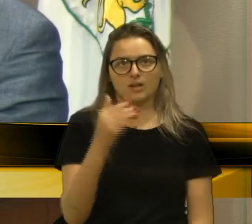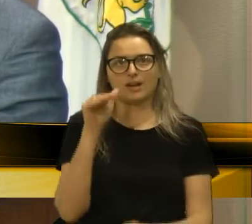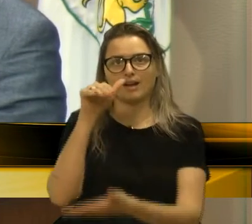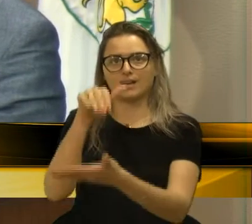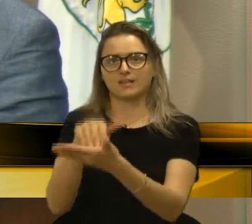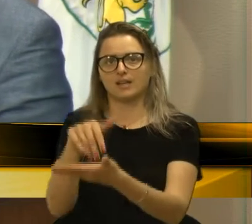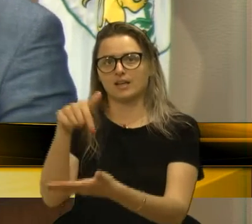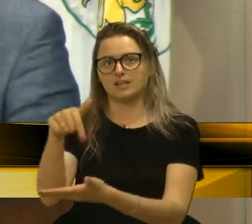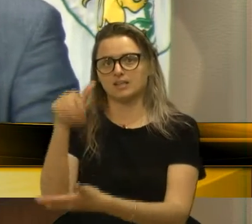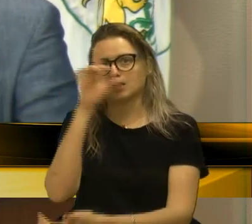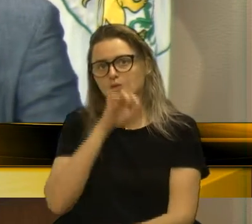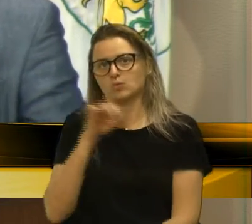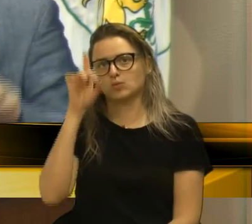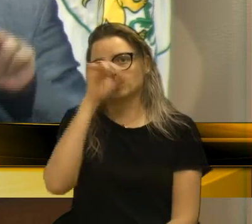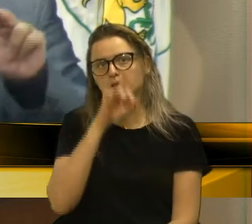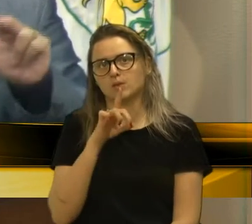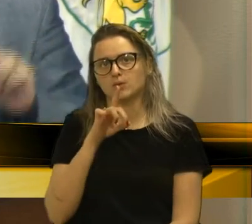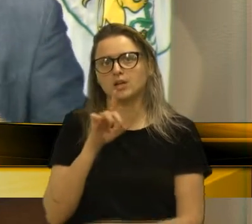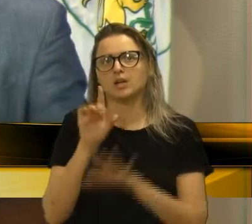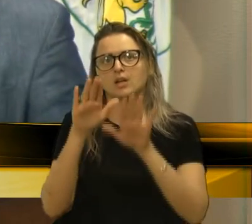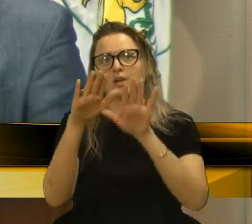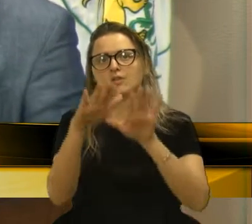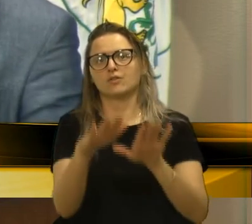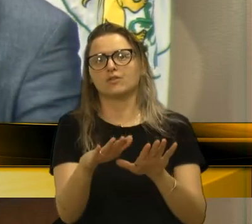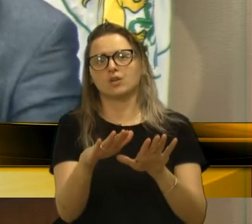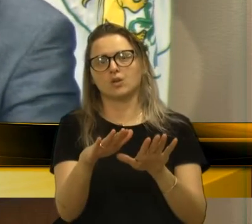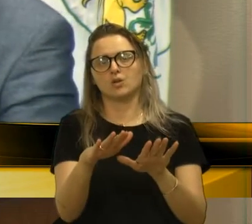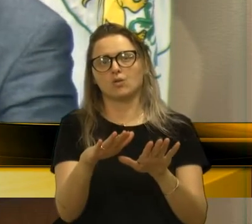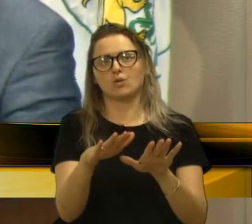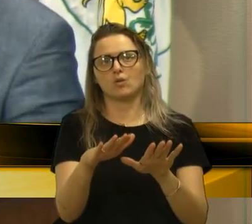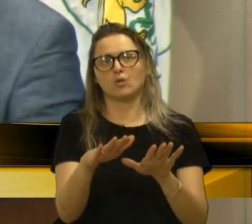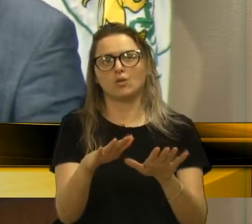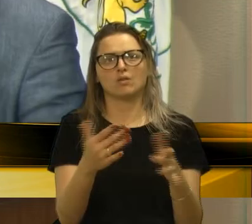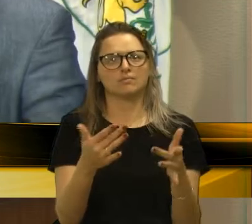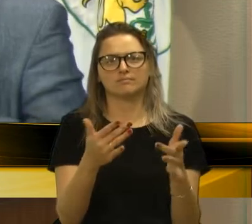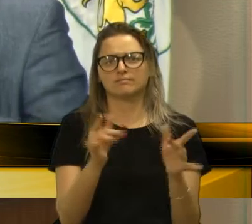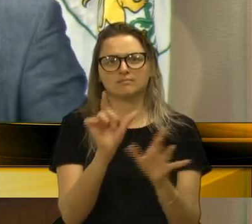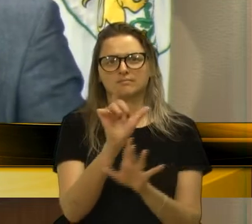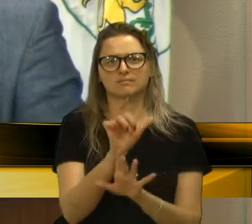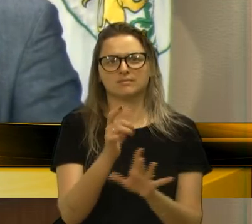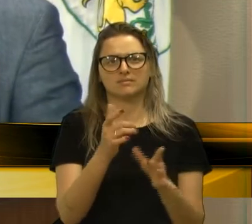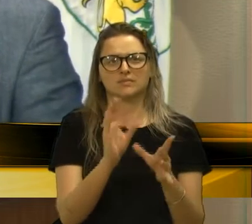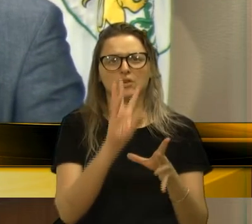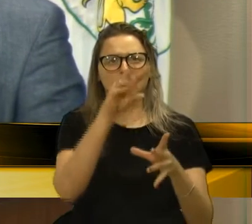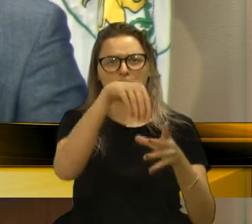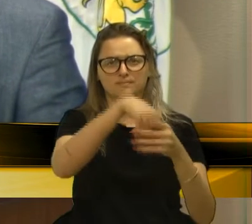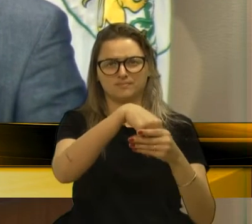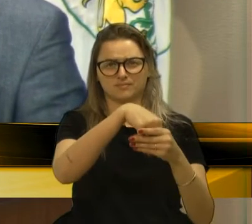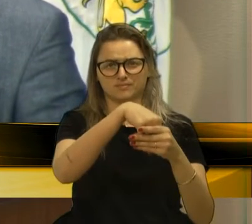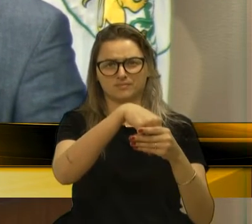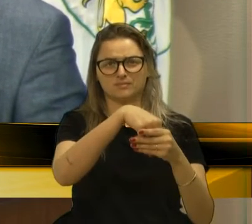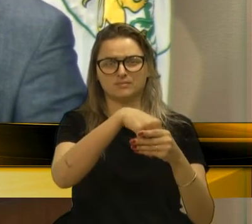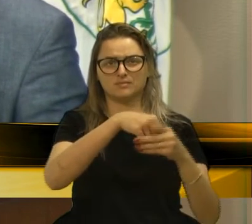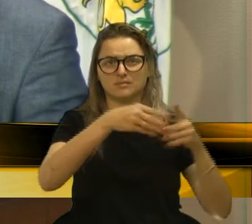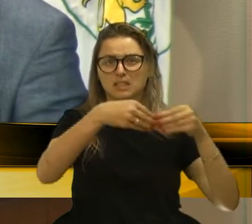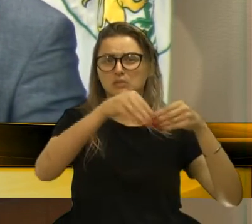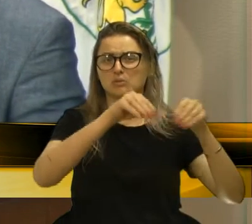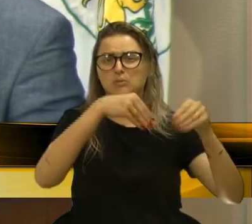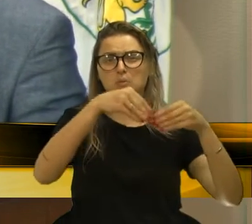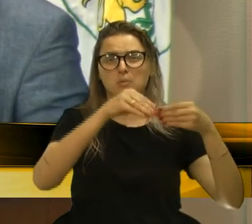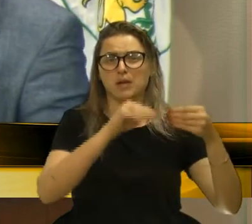7 da manhã do domingo. Esse menino ficou, como diz o pai dele, num termo bem simples, ensacado dentro da UPA Zona